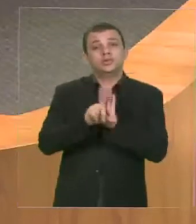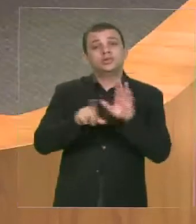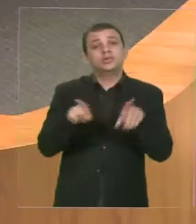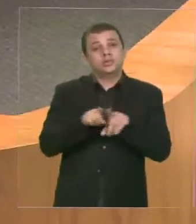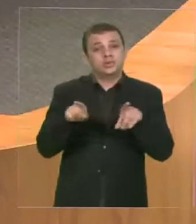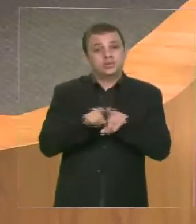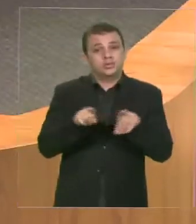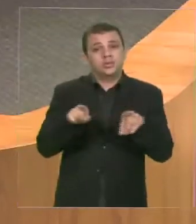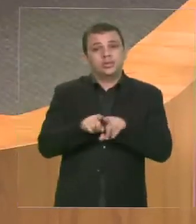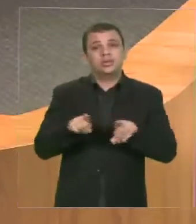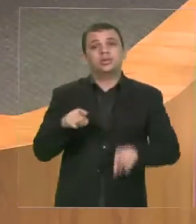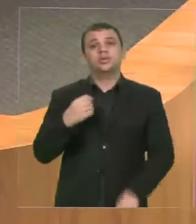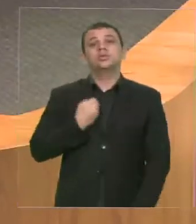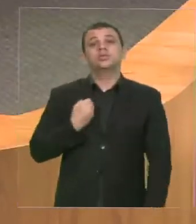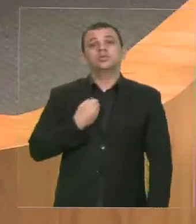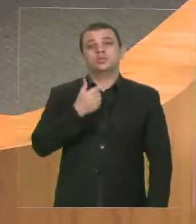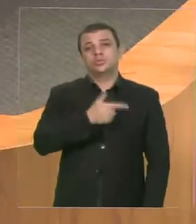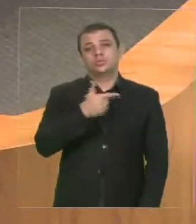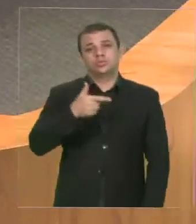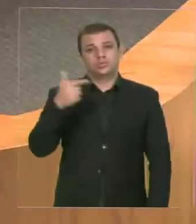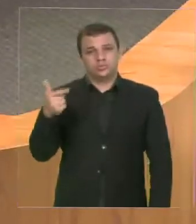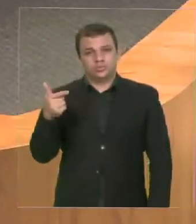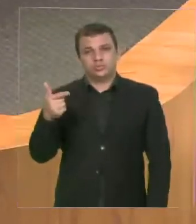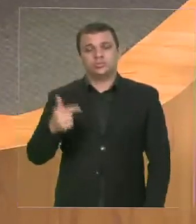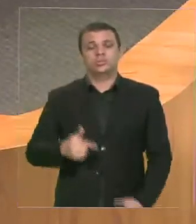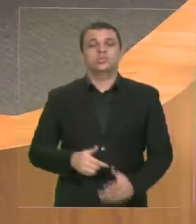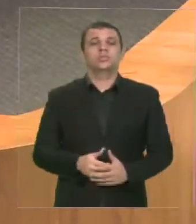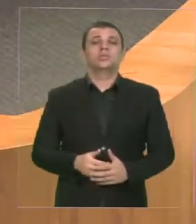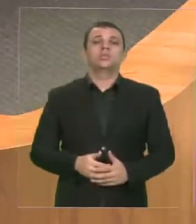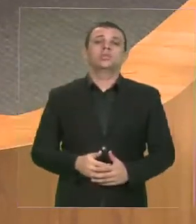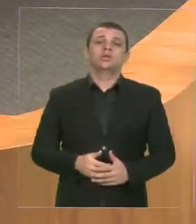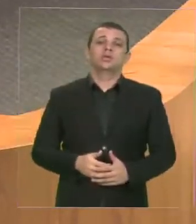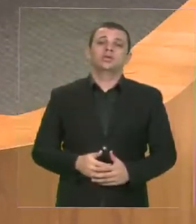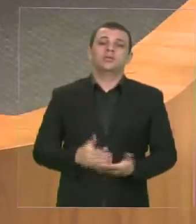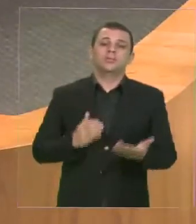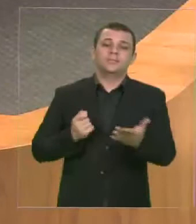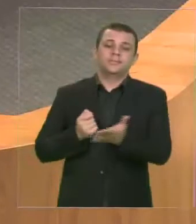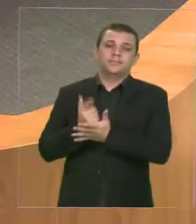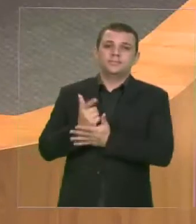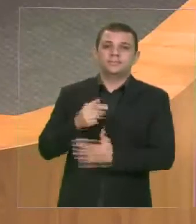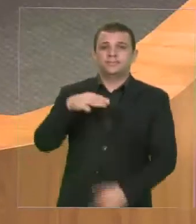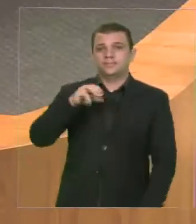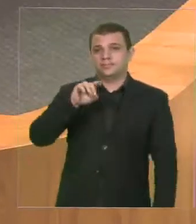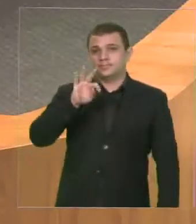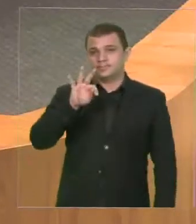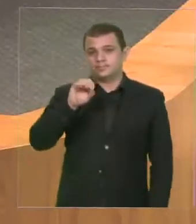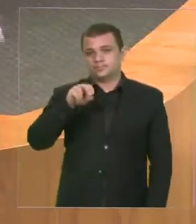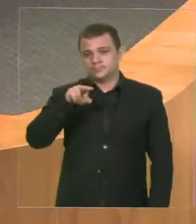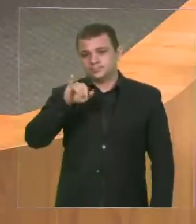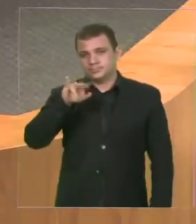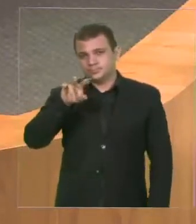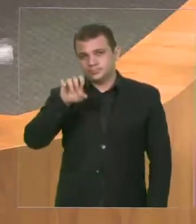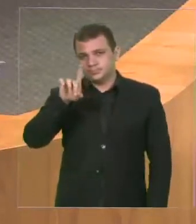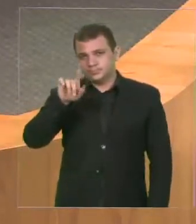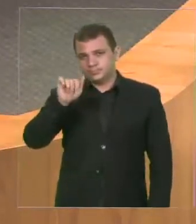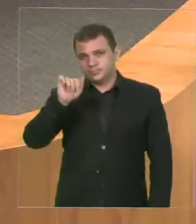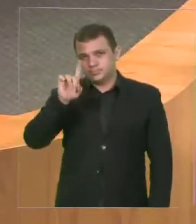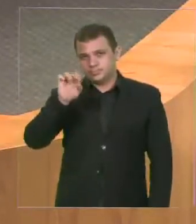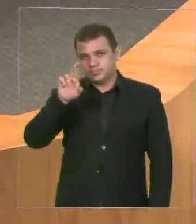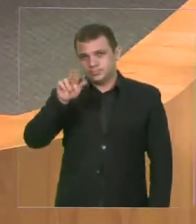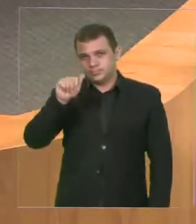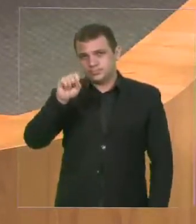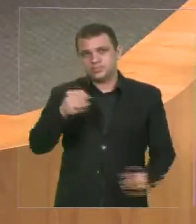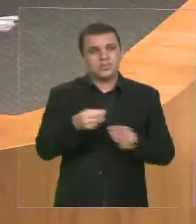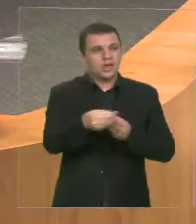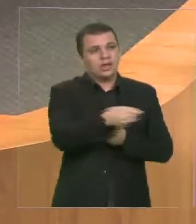projeto de lei, de número 222, para comprar motoniveladoras, não sei para quem, não sei para onde, não foi